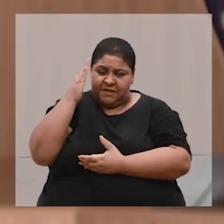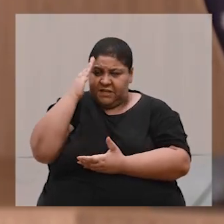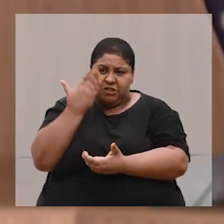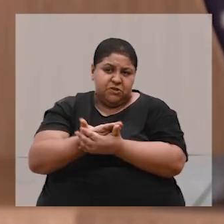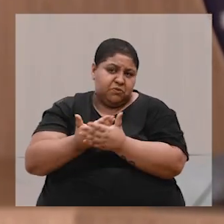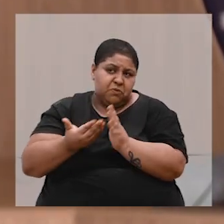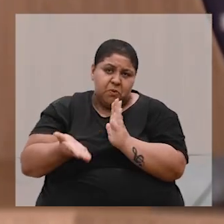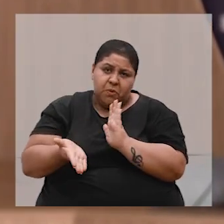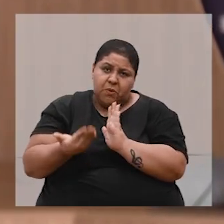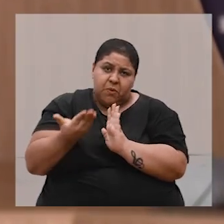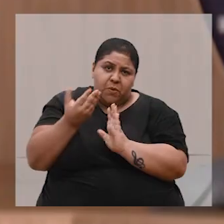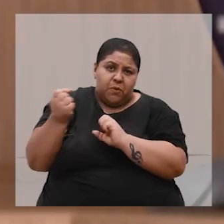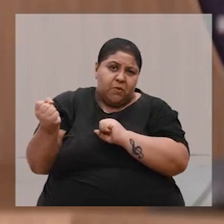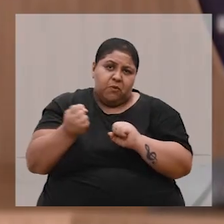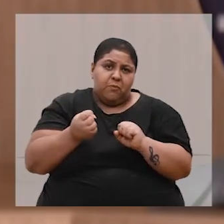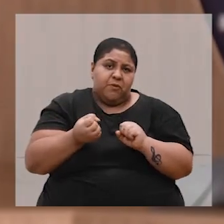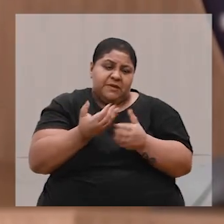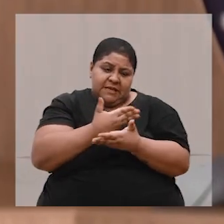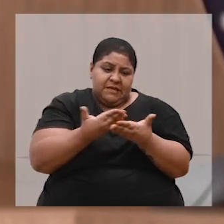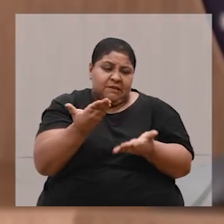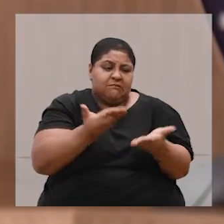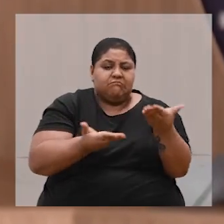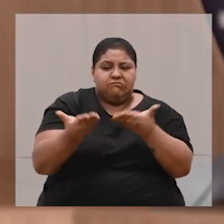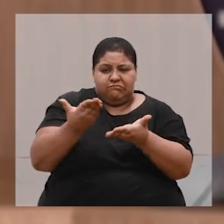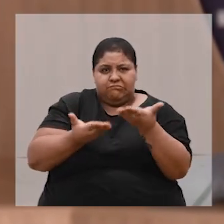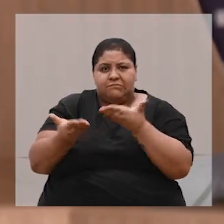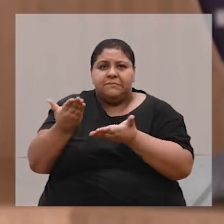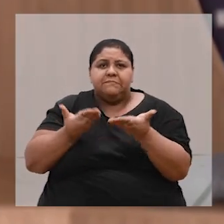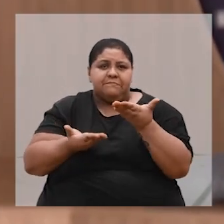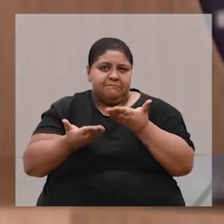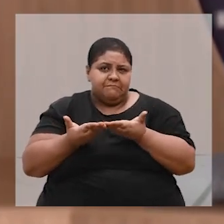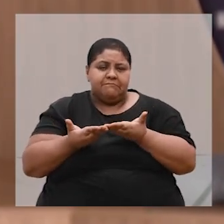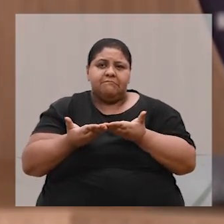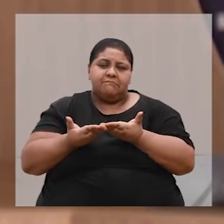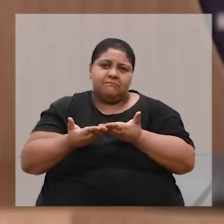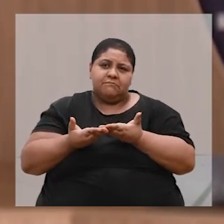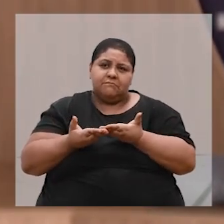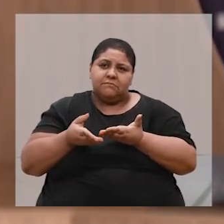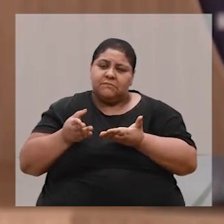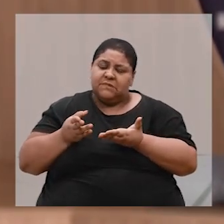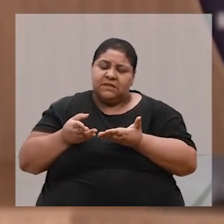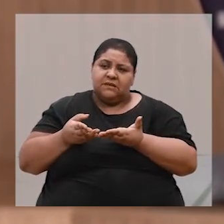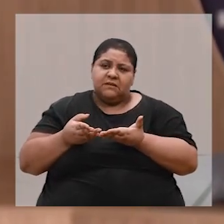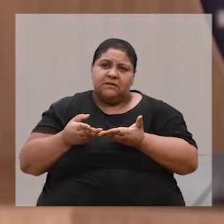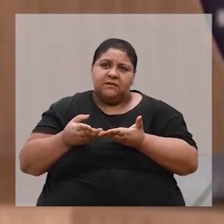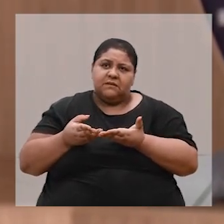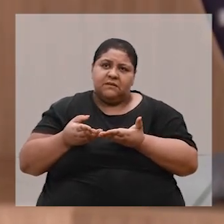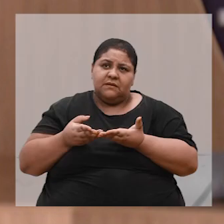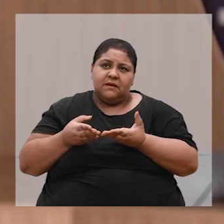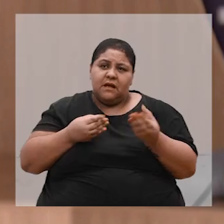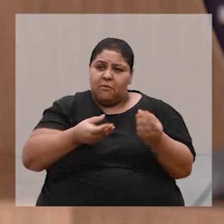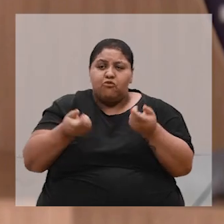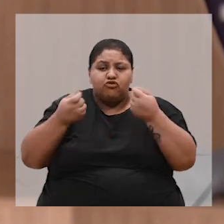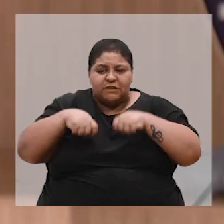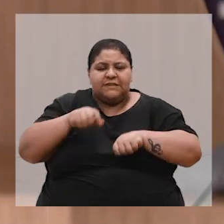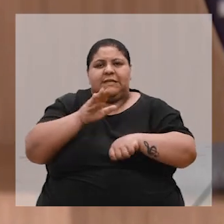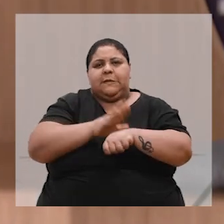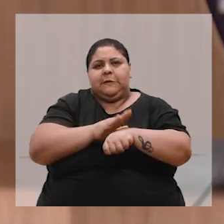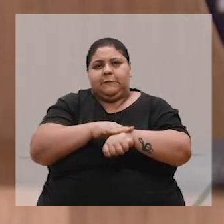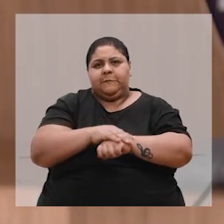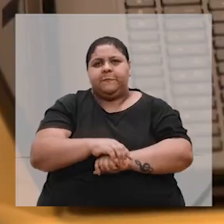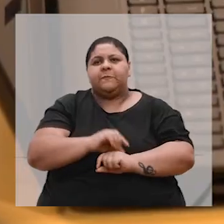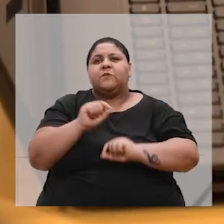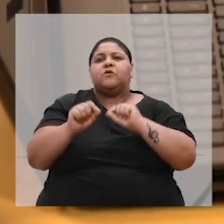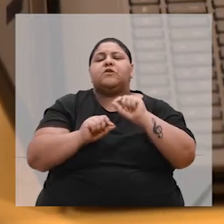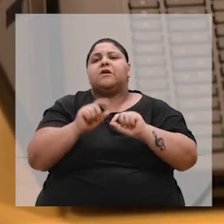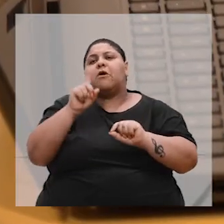que só aumentou. Então a gente poder promover o diálogo, a abertura é sempre é mais do que necessário nesse momento,